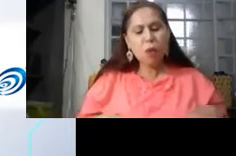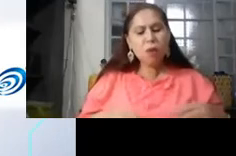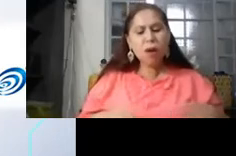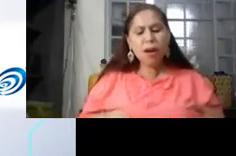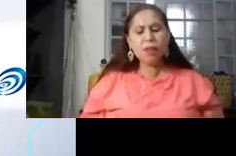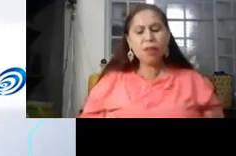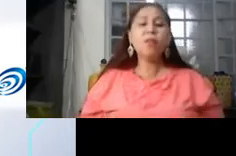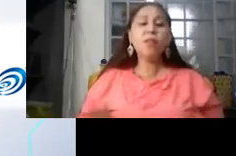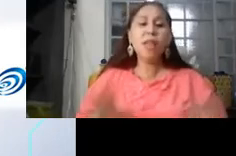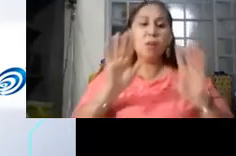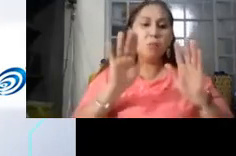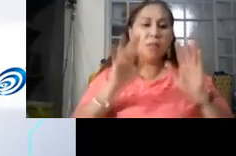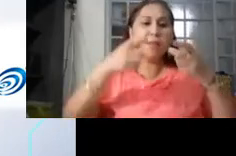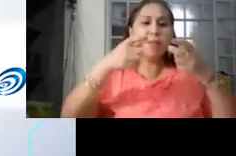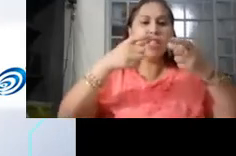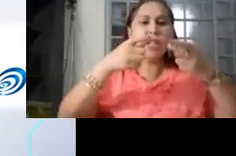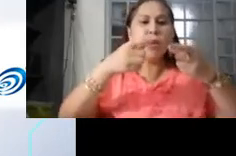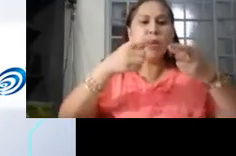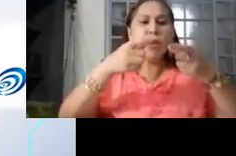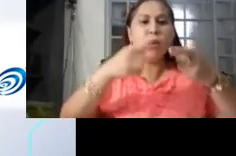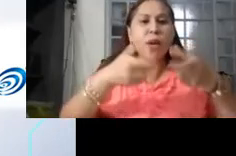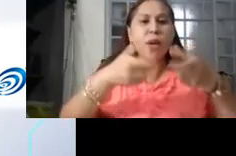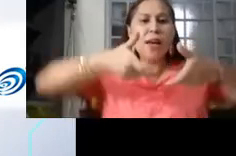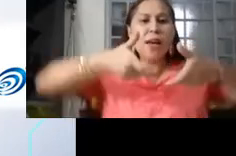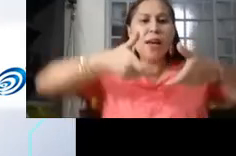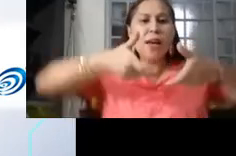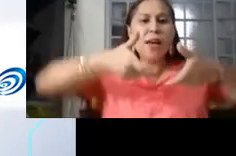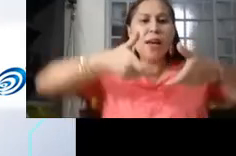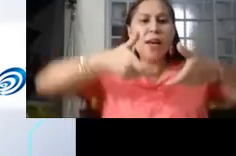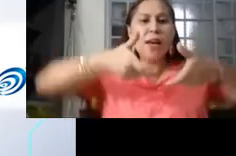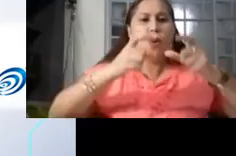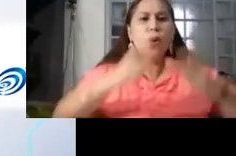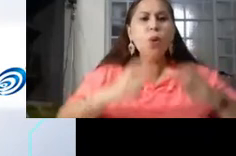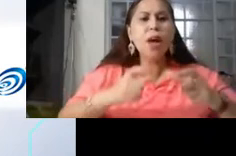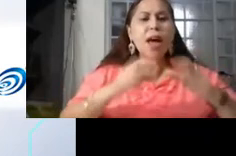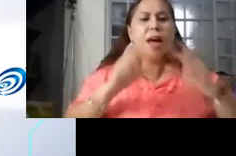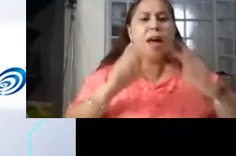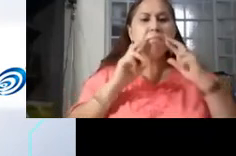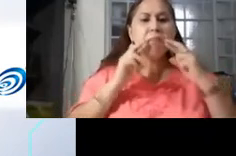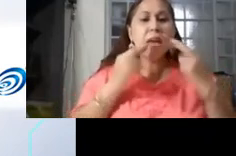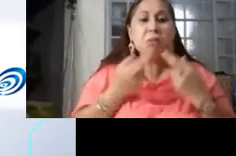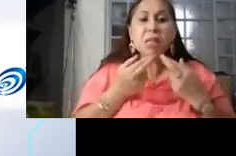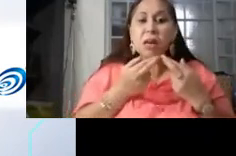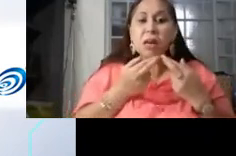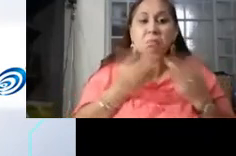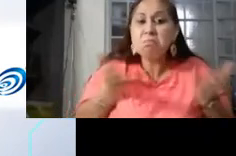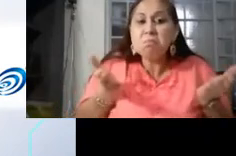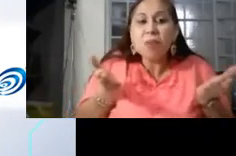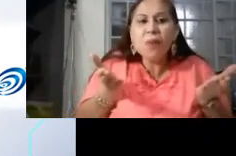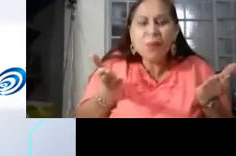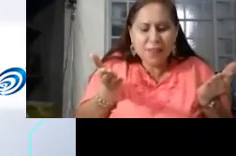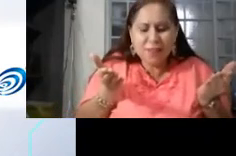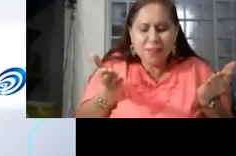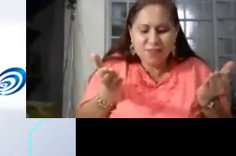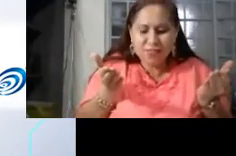Qual o local da reunião? Em Libras basta lugar, ó, assim, lugar, reunião.